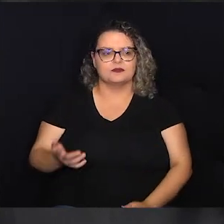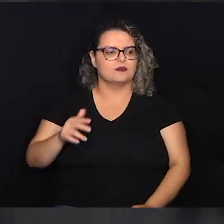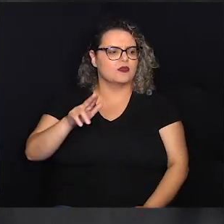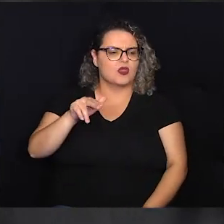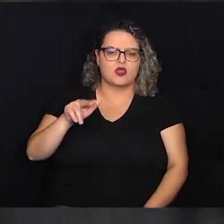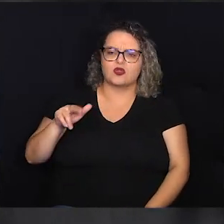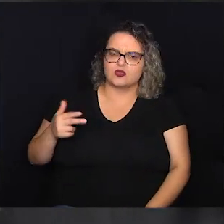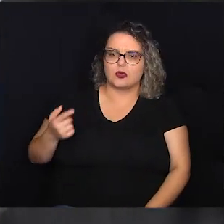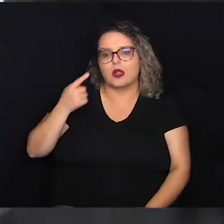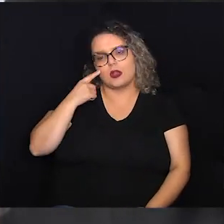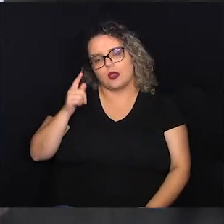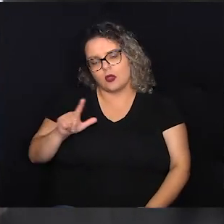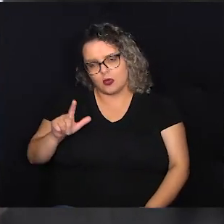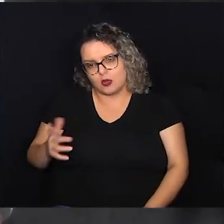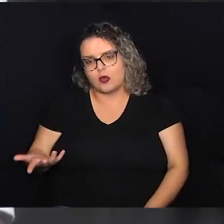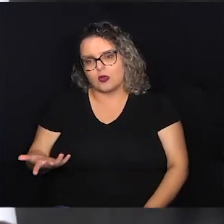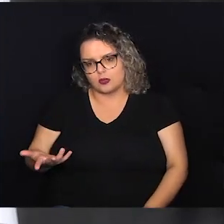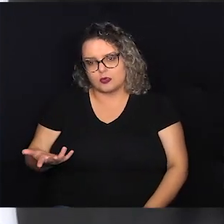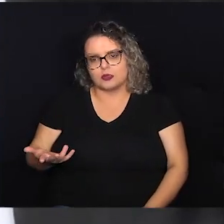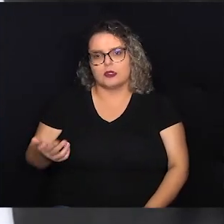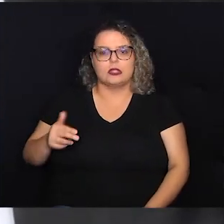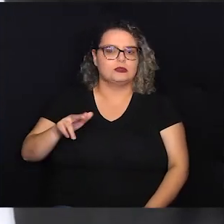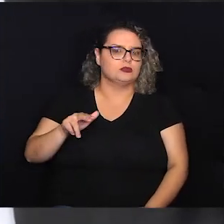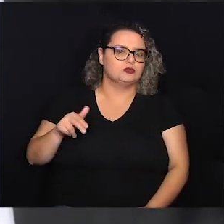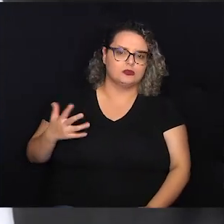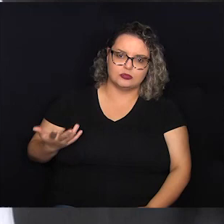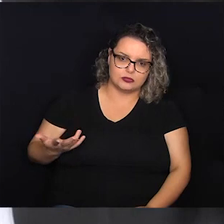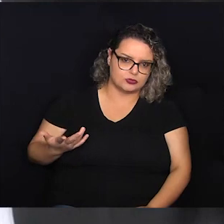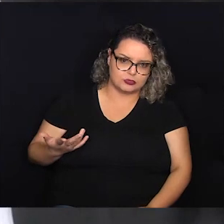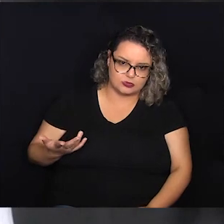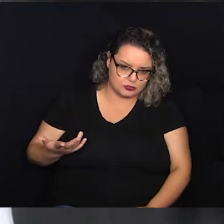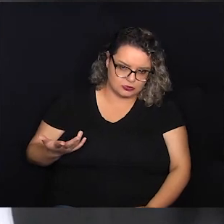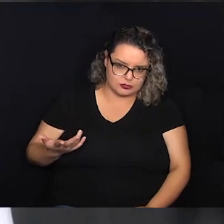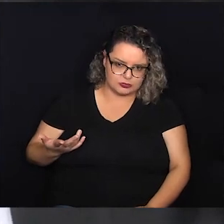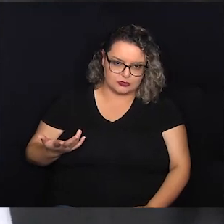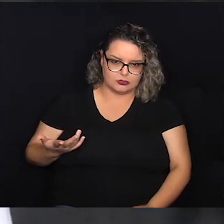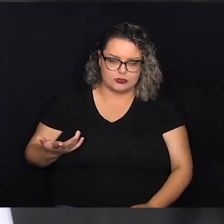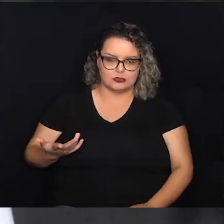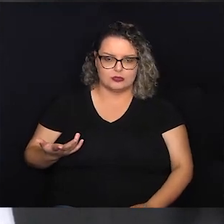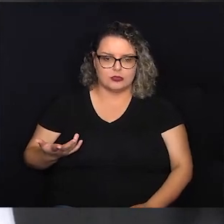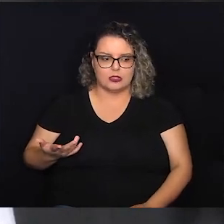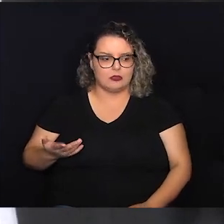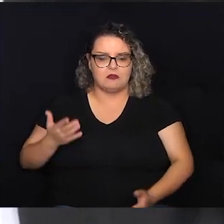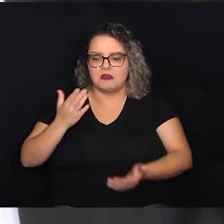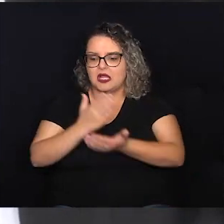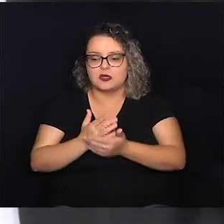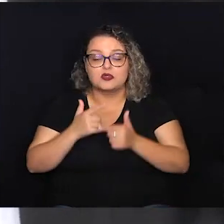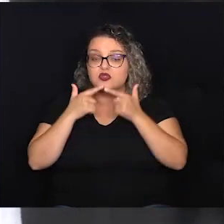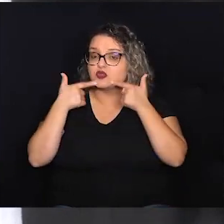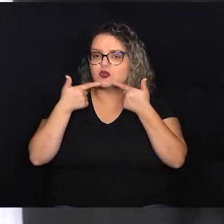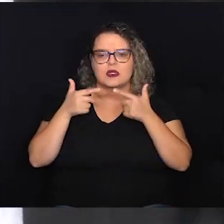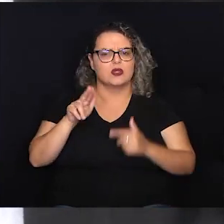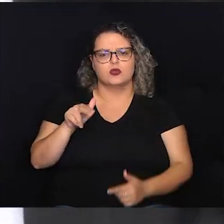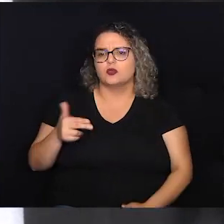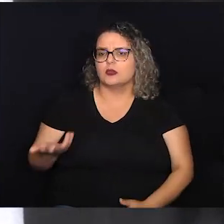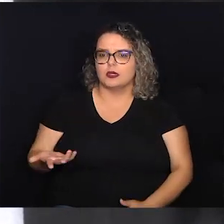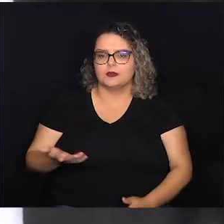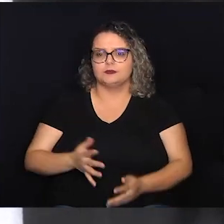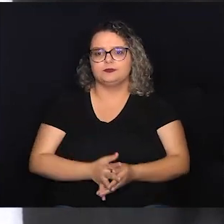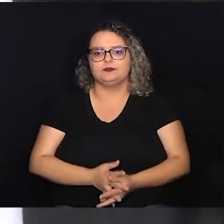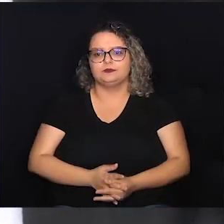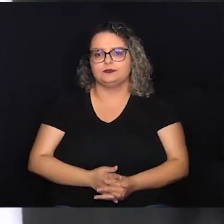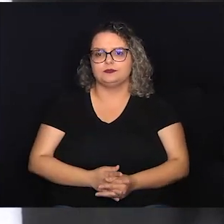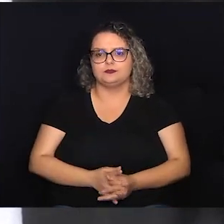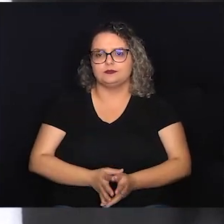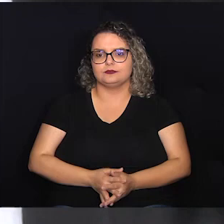momento, evidentemente que sempre pode, nenhum momento ela não deixou de ter um sorriso, sabe? E